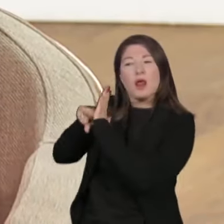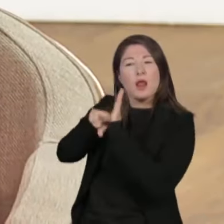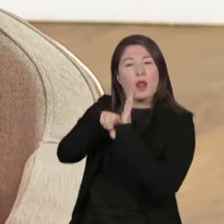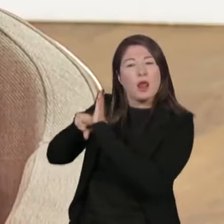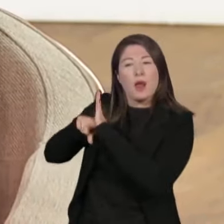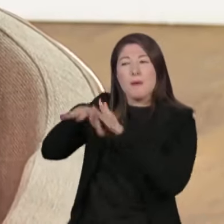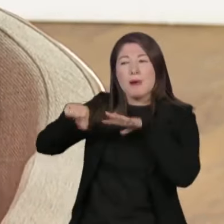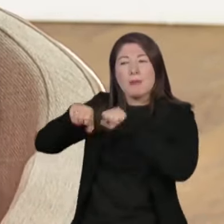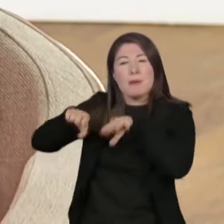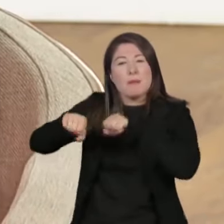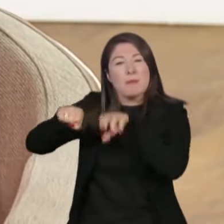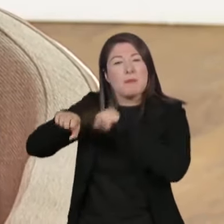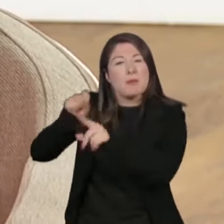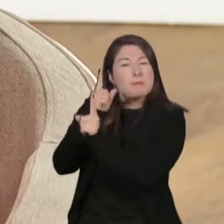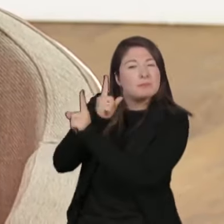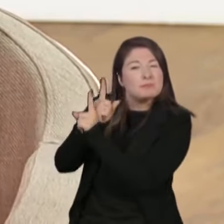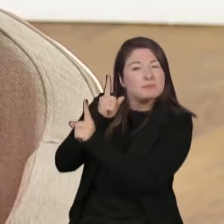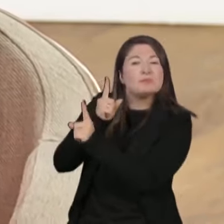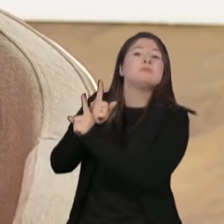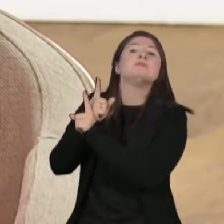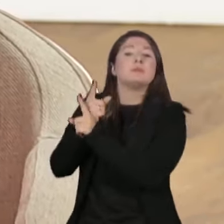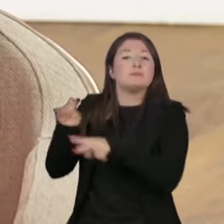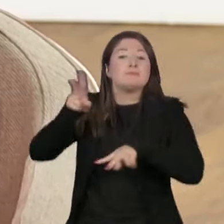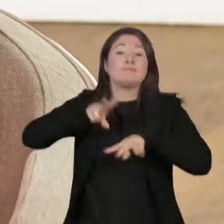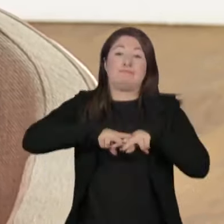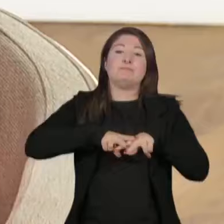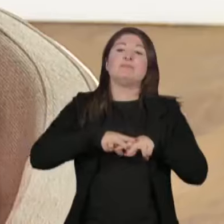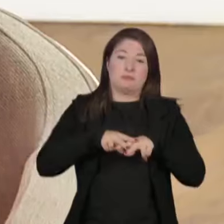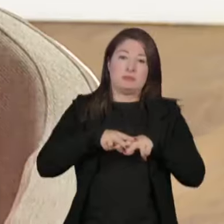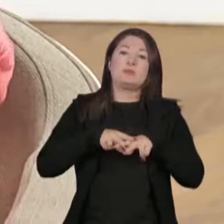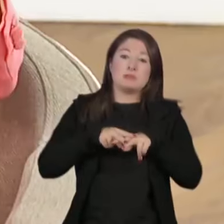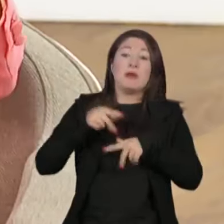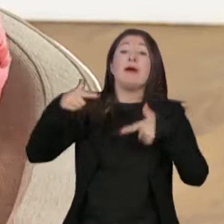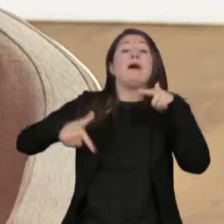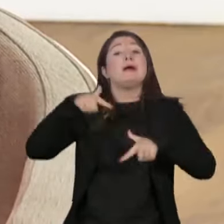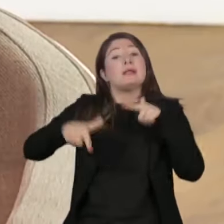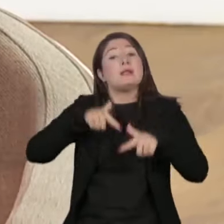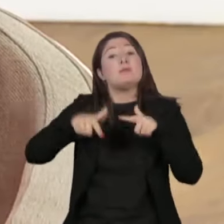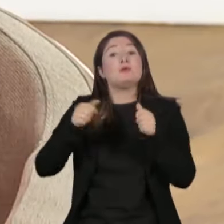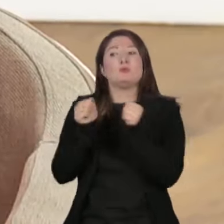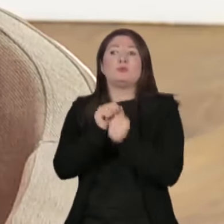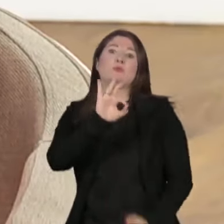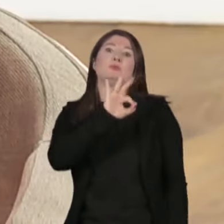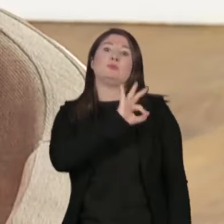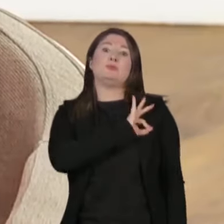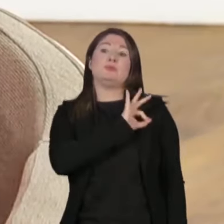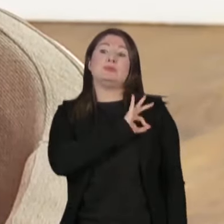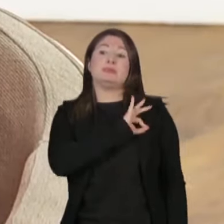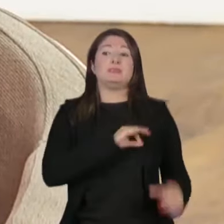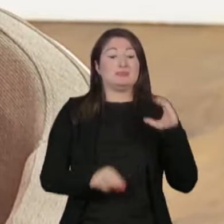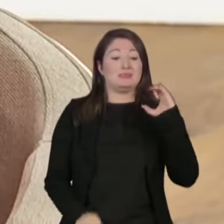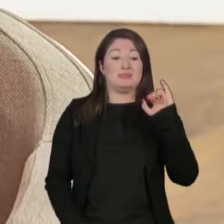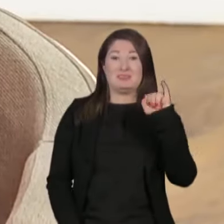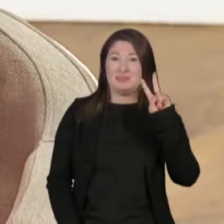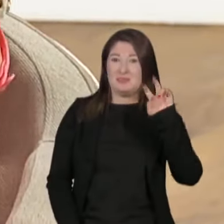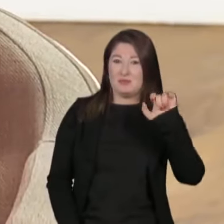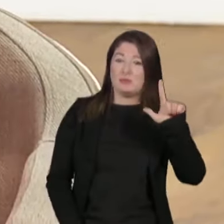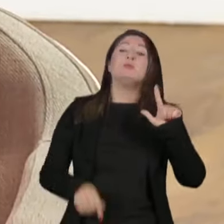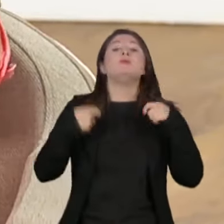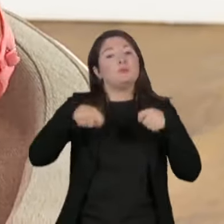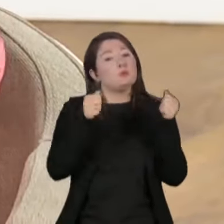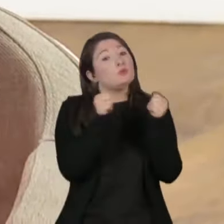a Polícia Civil. Não é à toa que uma das minhas principais propostas para a segurança é que toda a subprefeitura tenha um centro de controle e